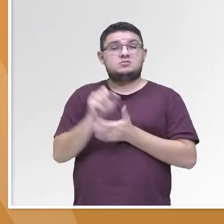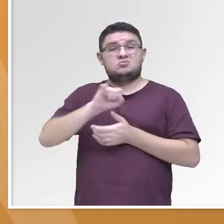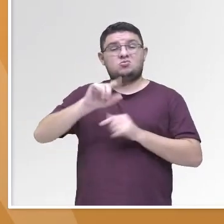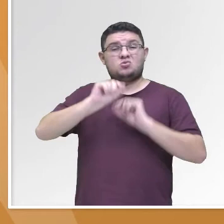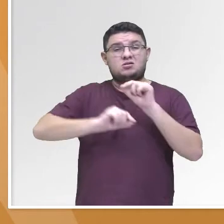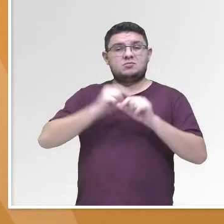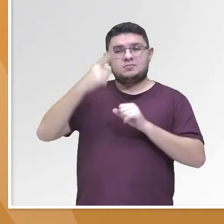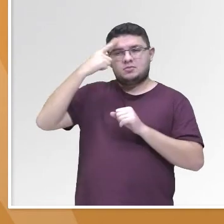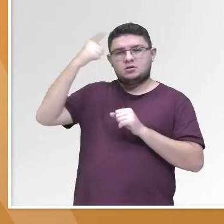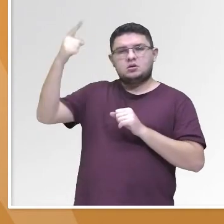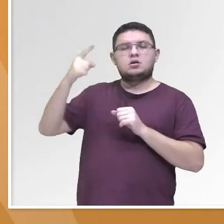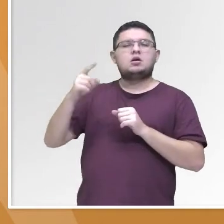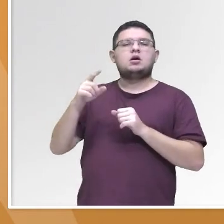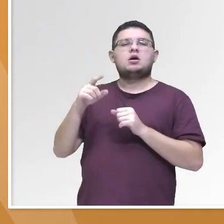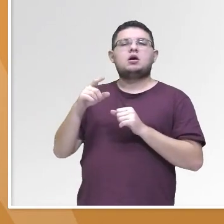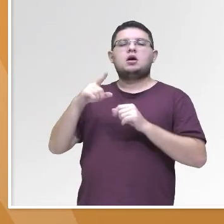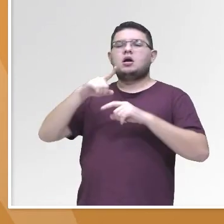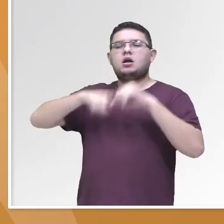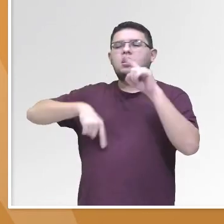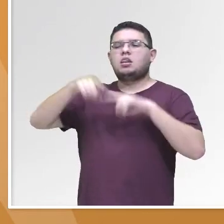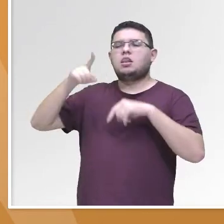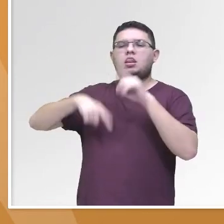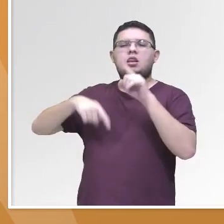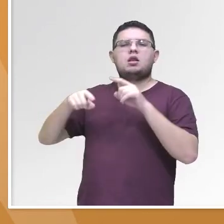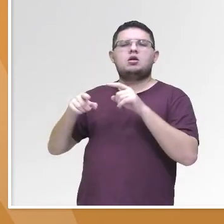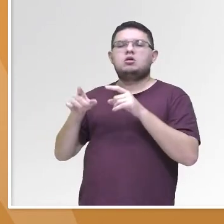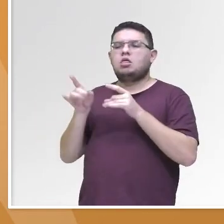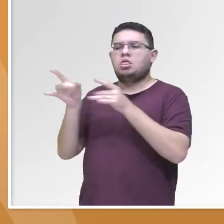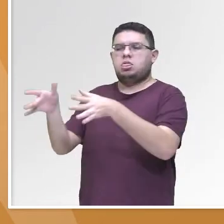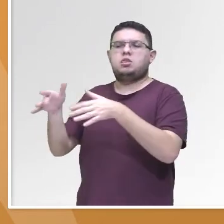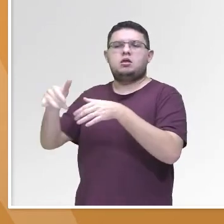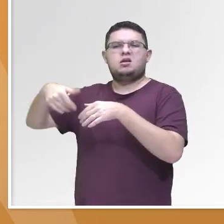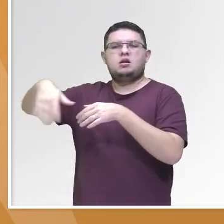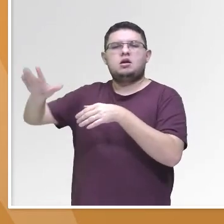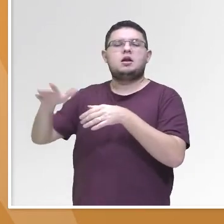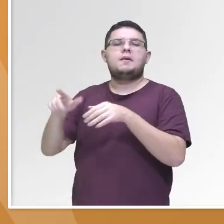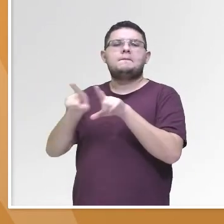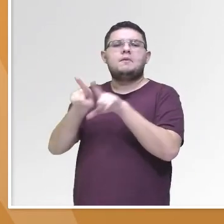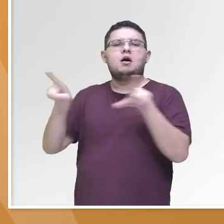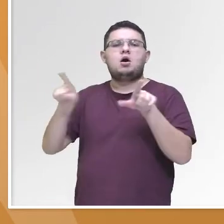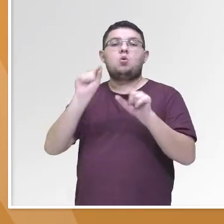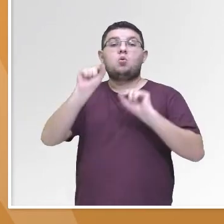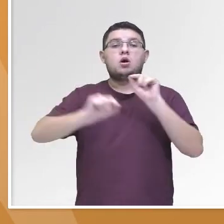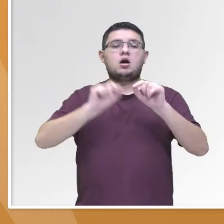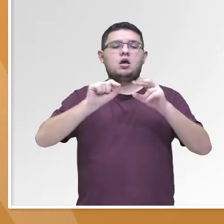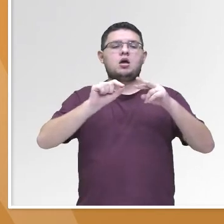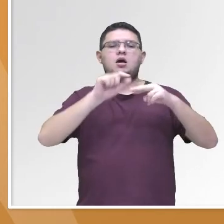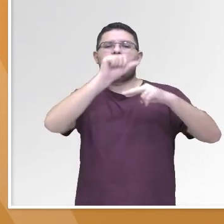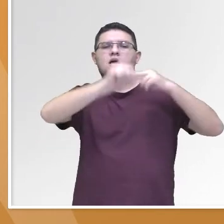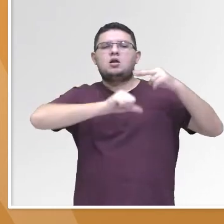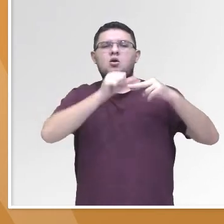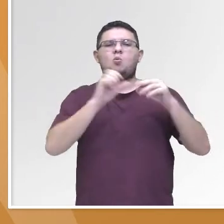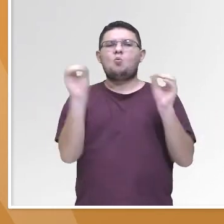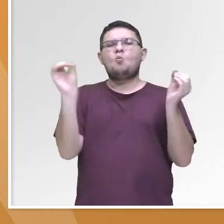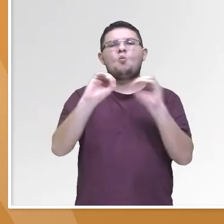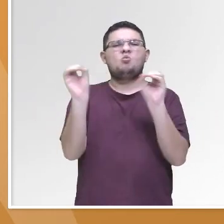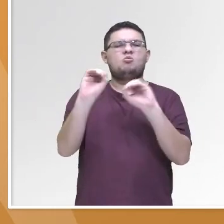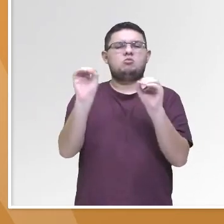aquela reciclagem ela não está sendo feita, que é uma característica de países desenvolvidos, né? Então a gente tem